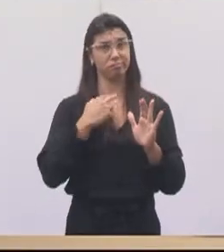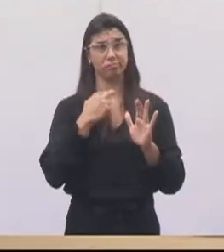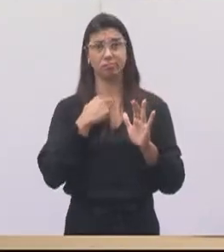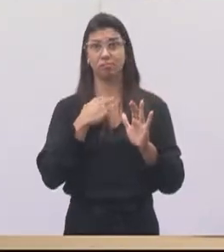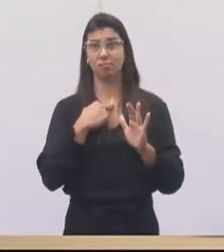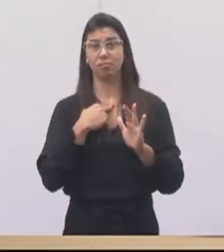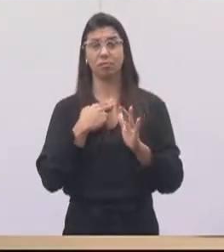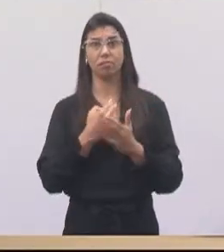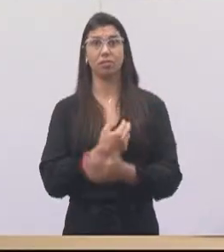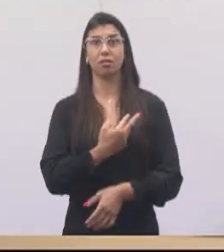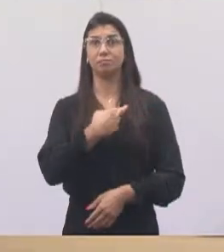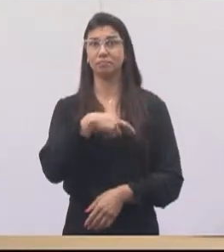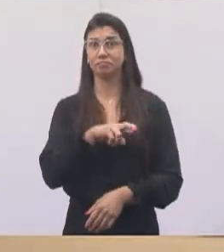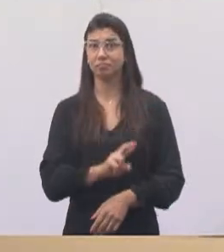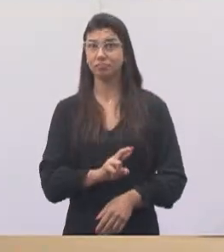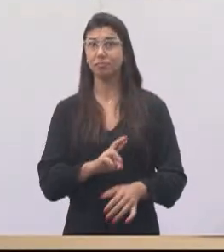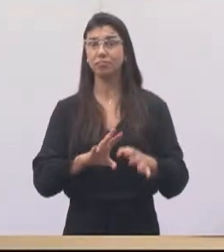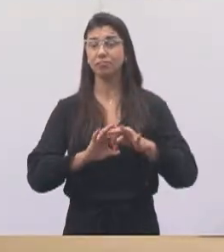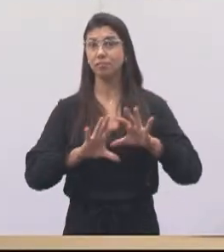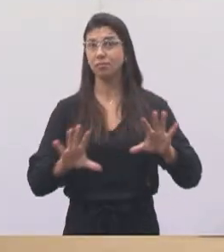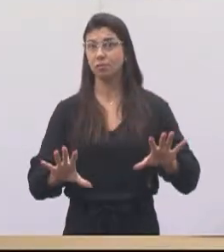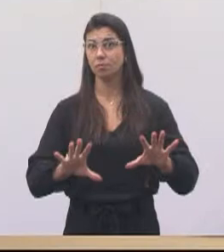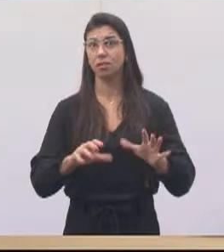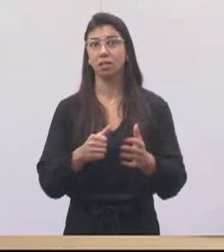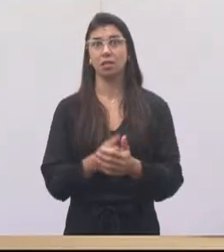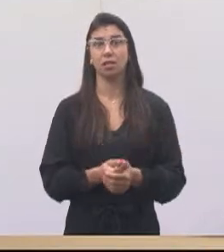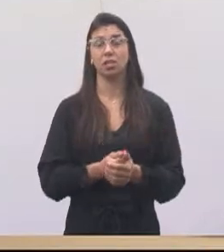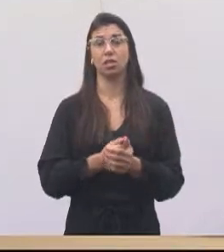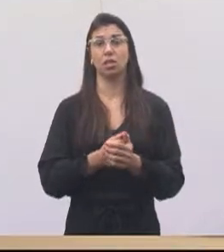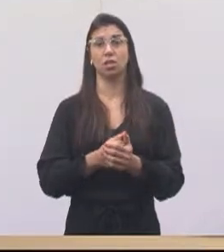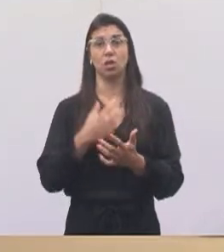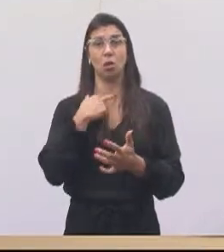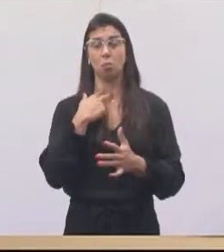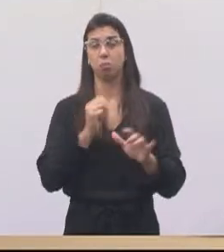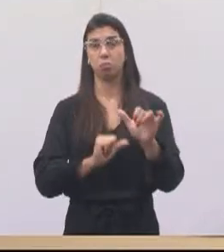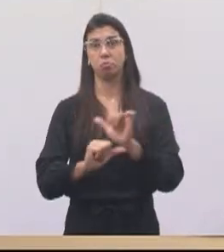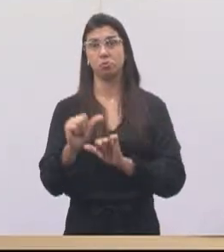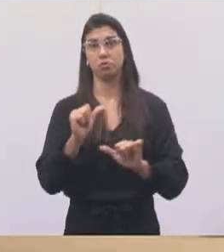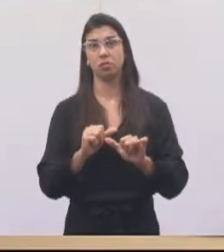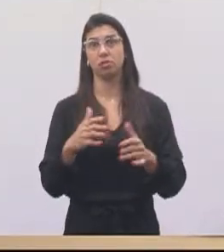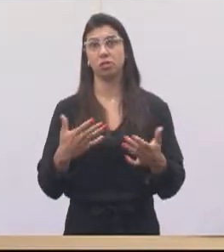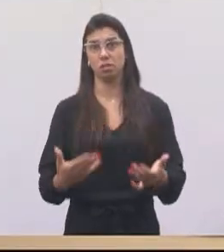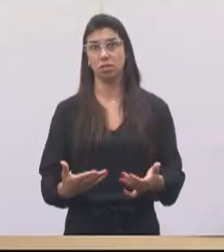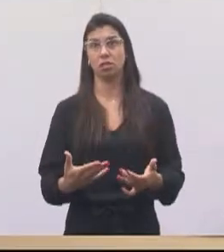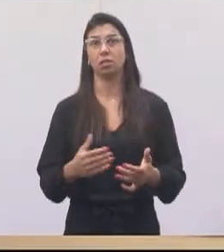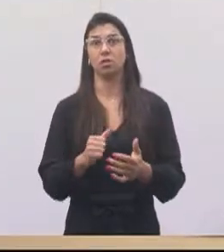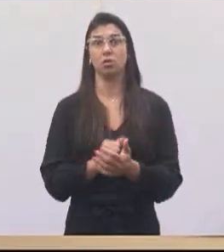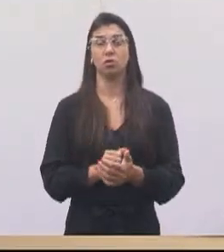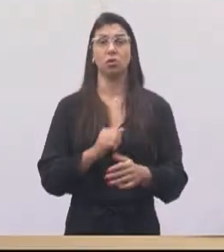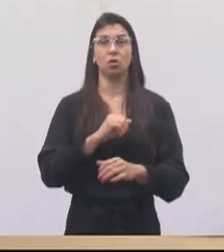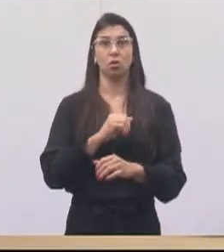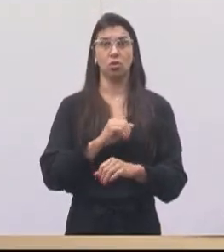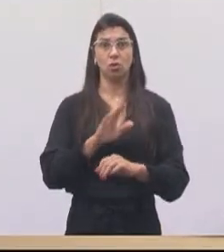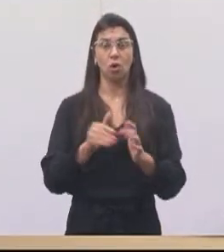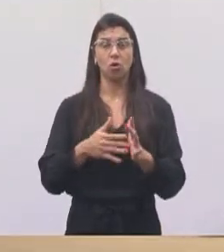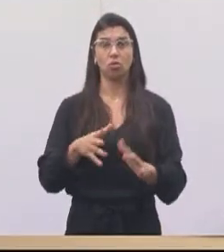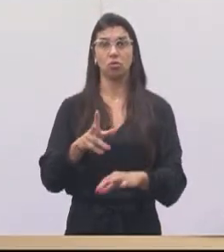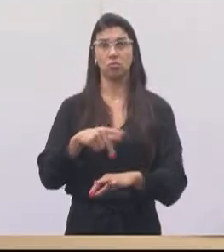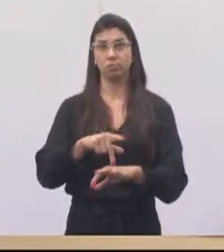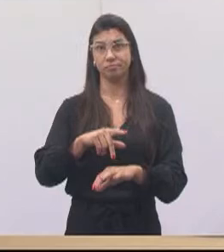para retirar essa conquista dos nacionais, daqueles que são